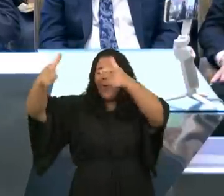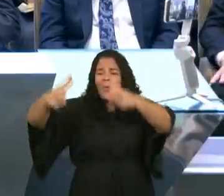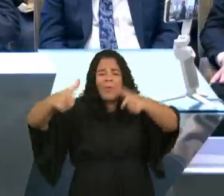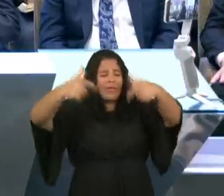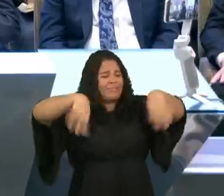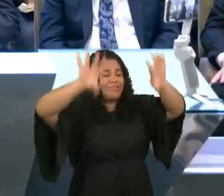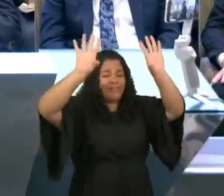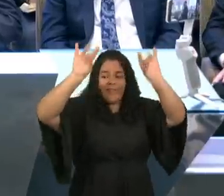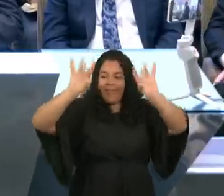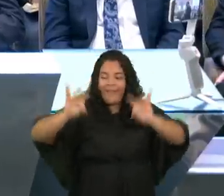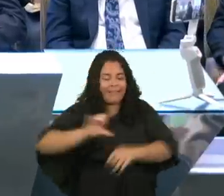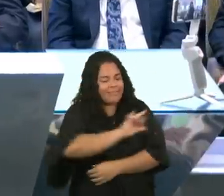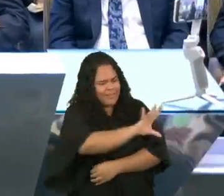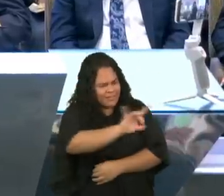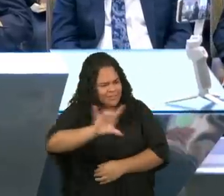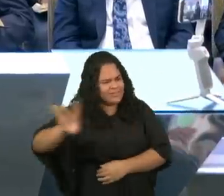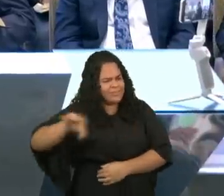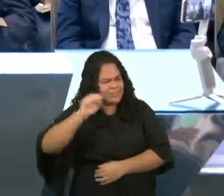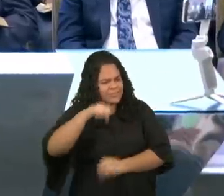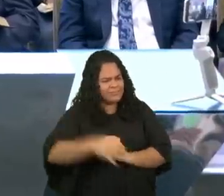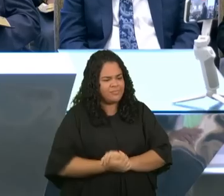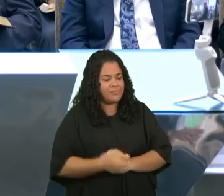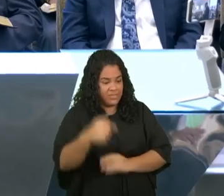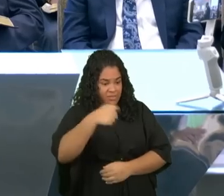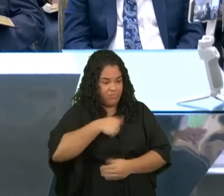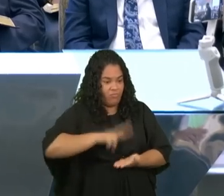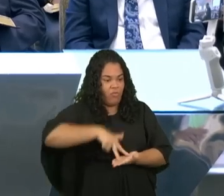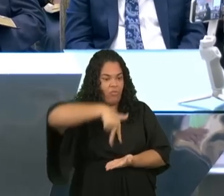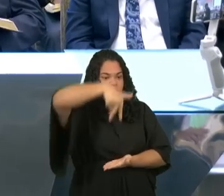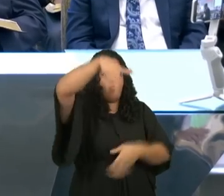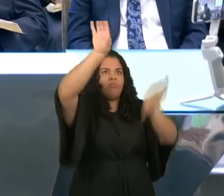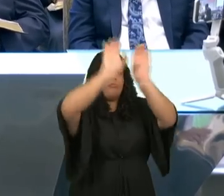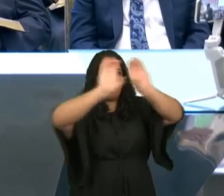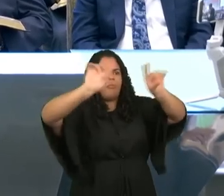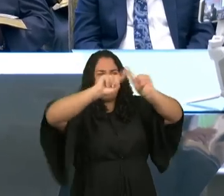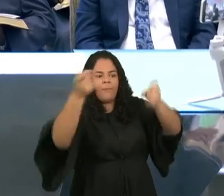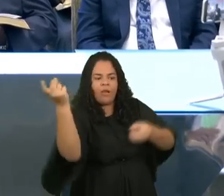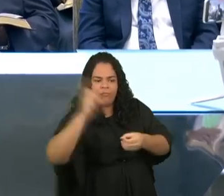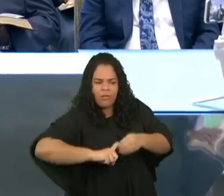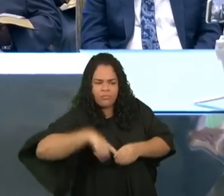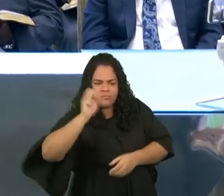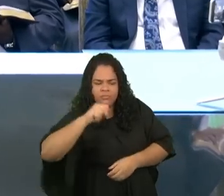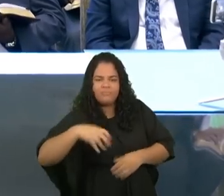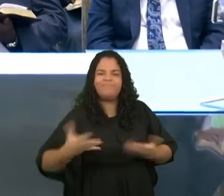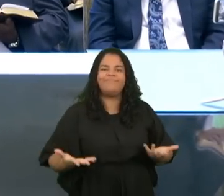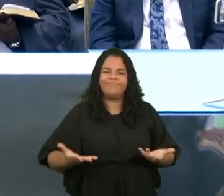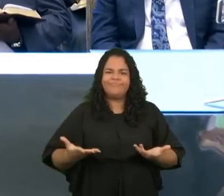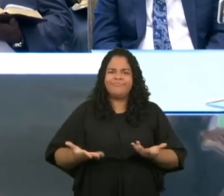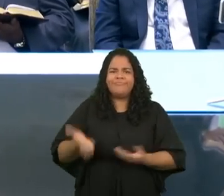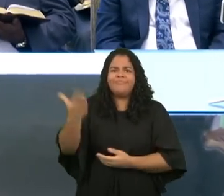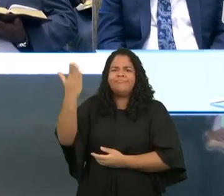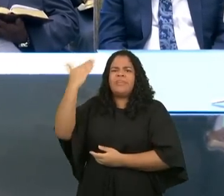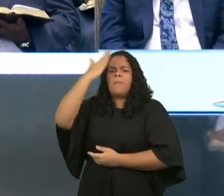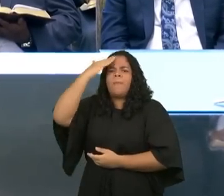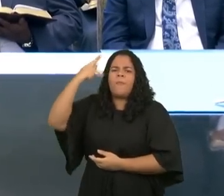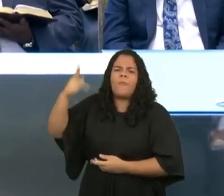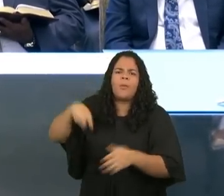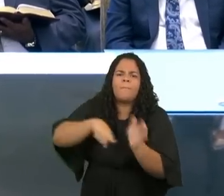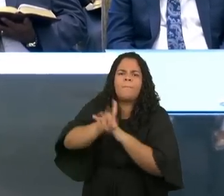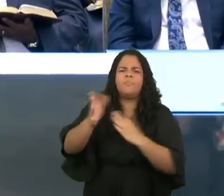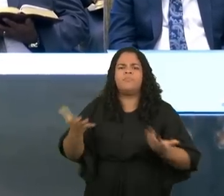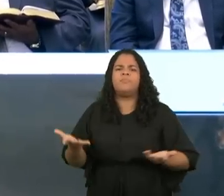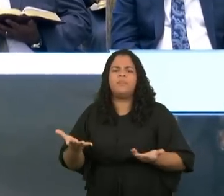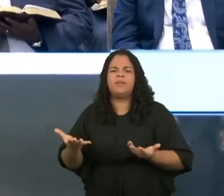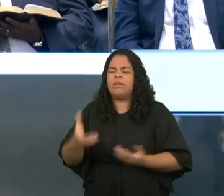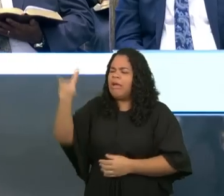dito a vocês. Mas se eu for, eu voltarei. Aí a pergunta de provérbio: quem subiu e desceu? Jesus,